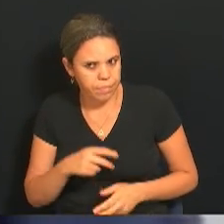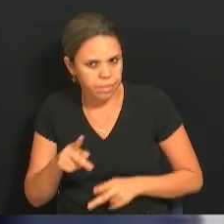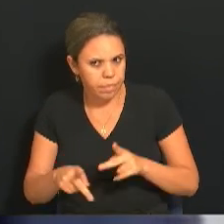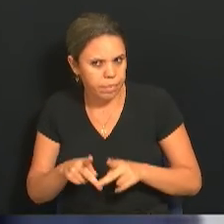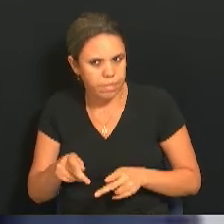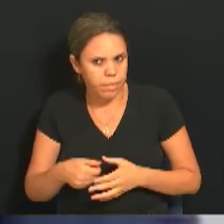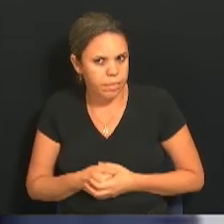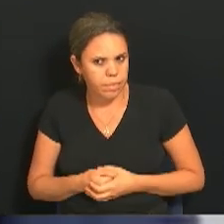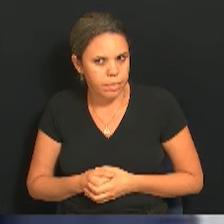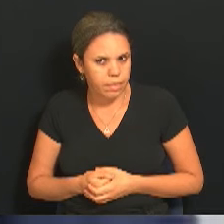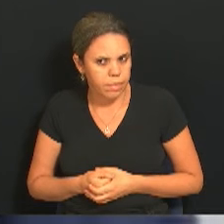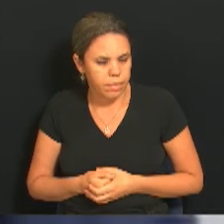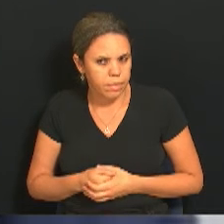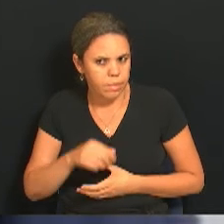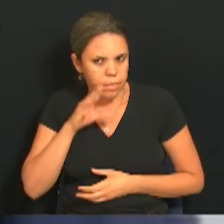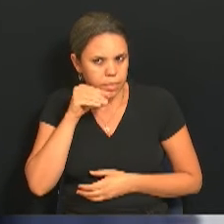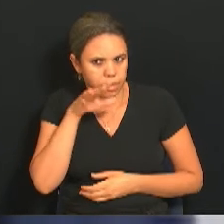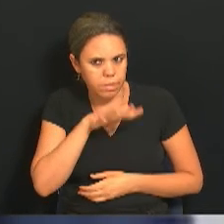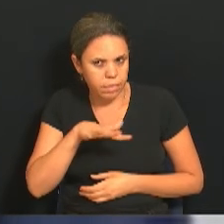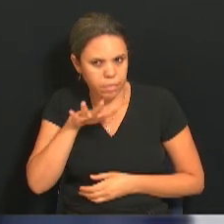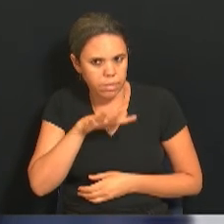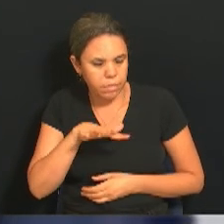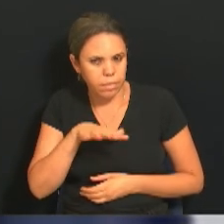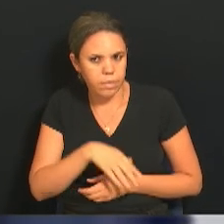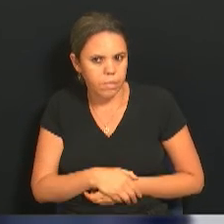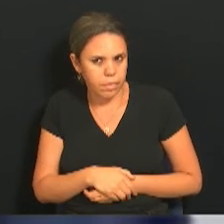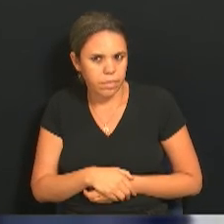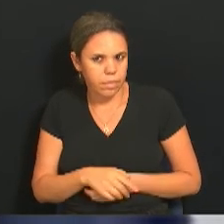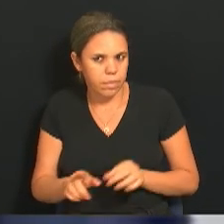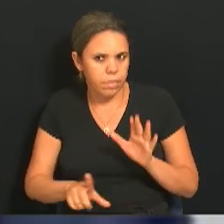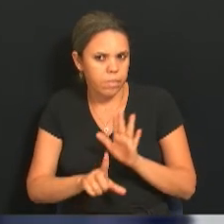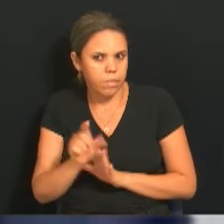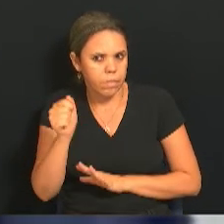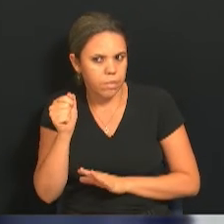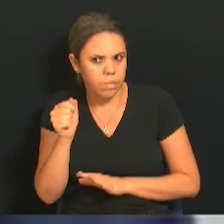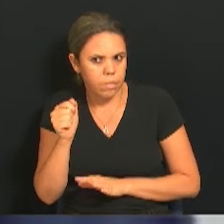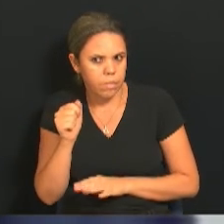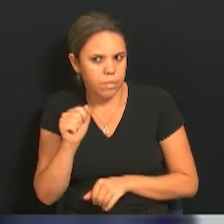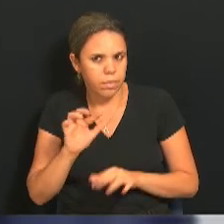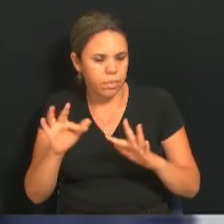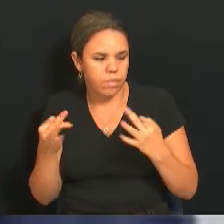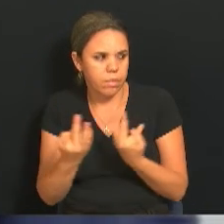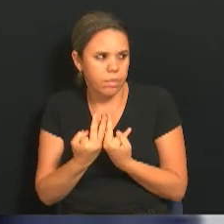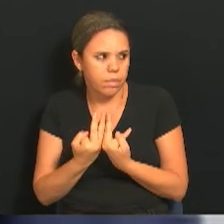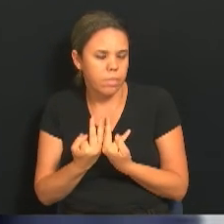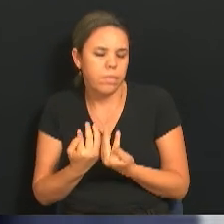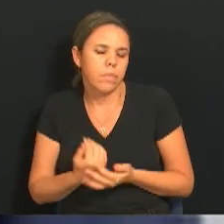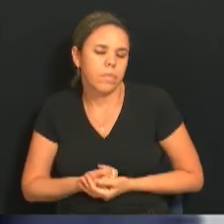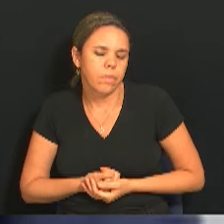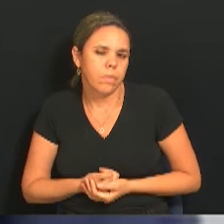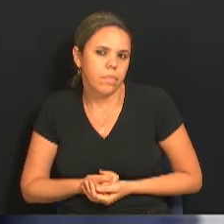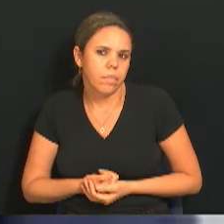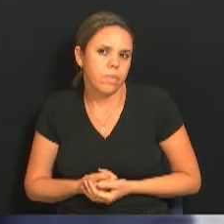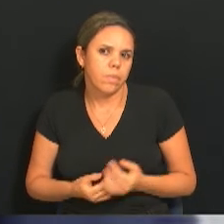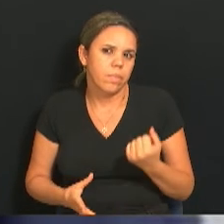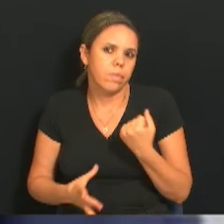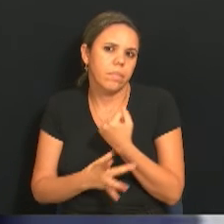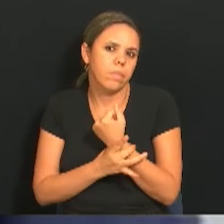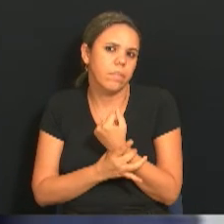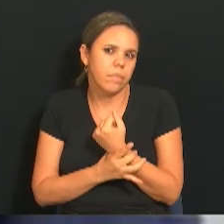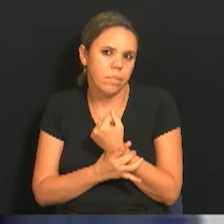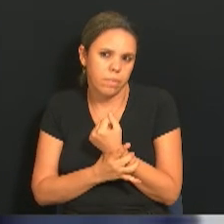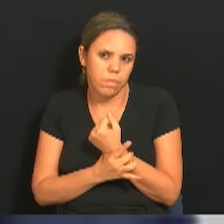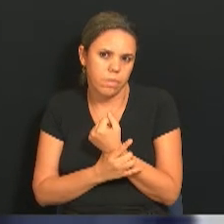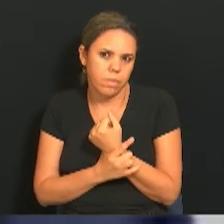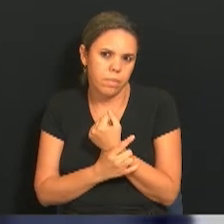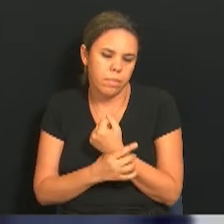que são os seus funcionários, que têm que gerar renda para poder manter suas famílias, né? A segurança pública, cuidar das